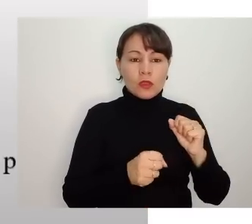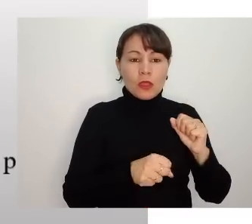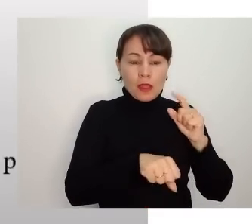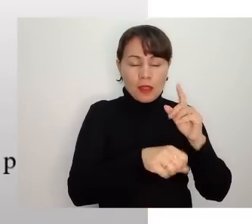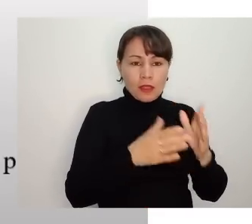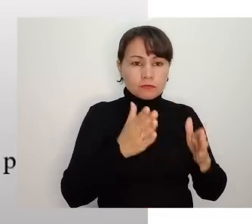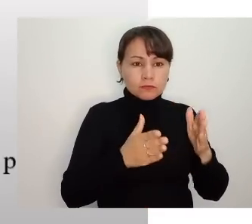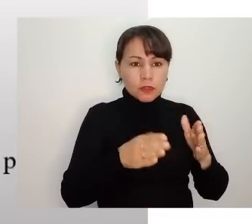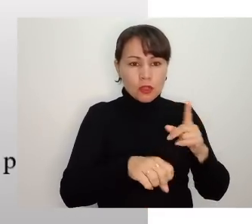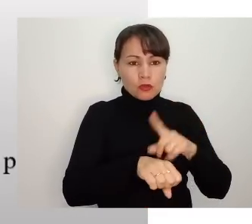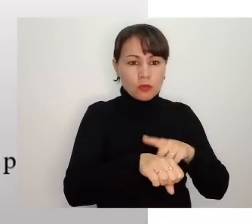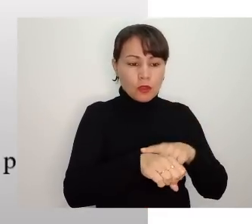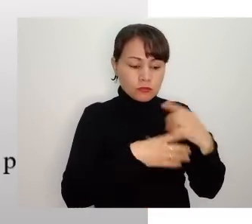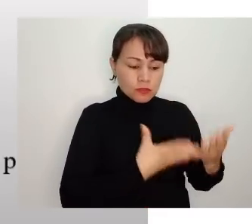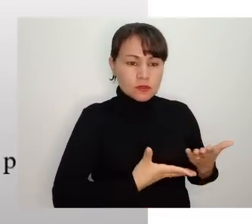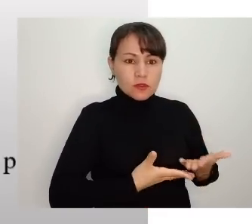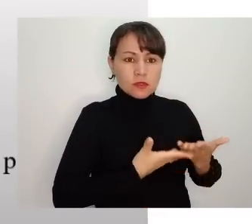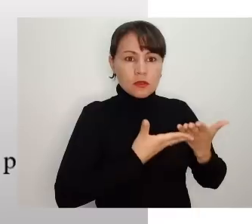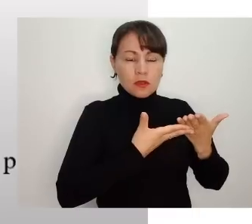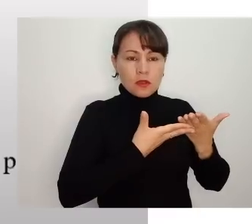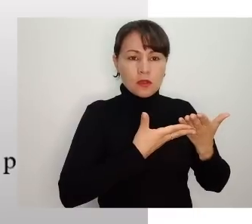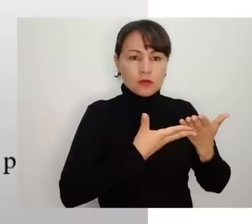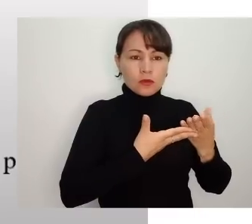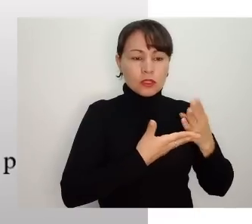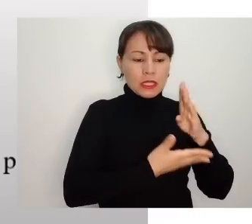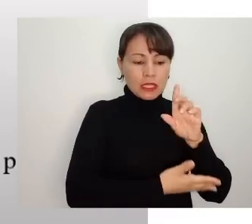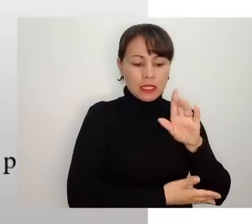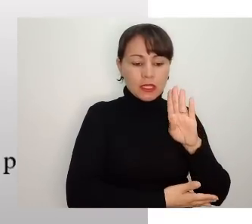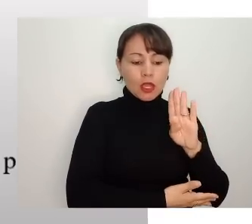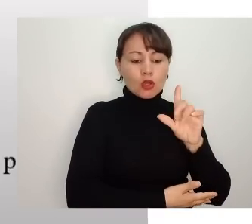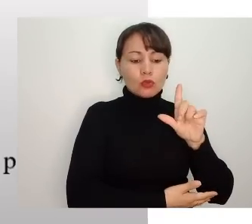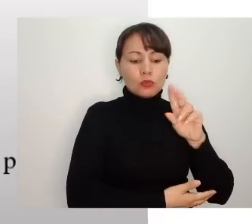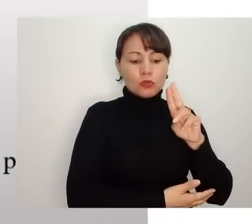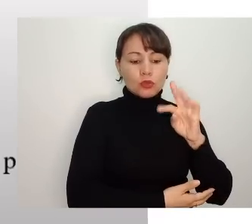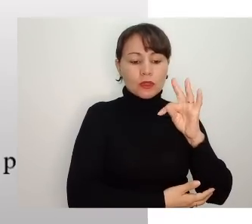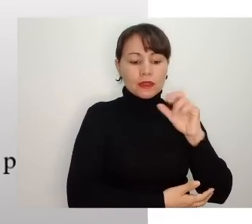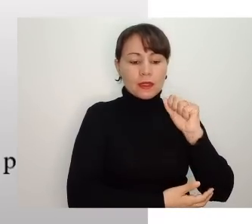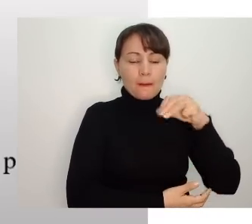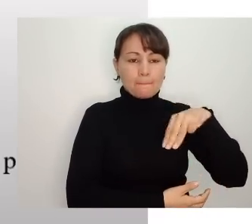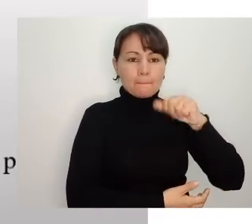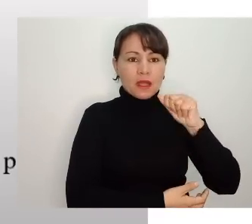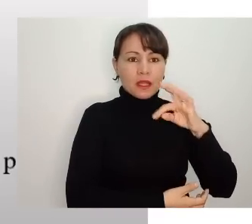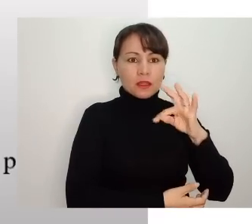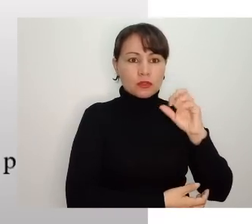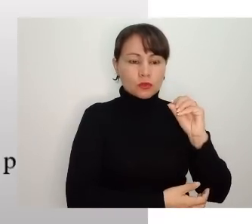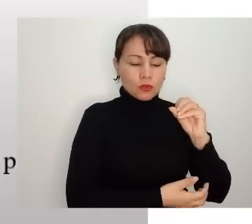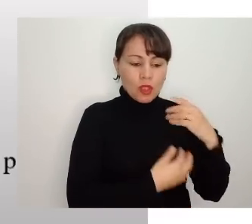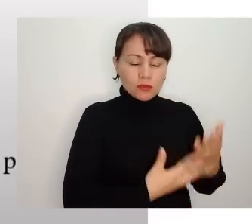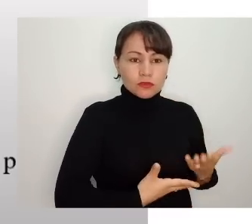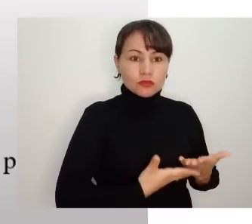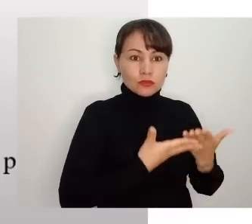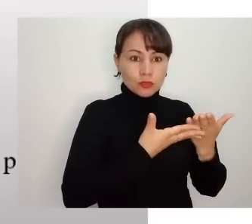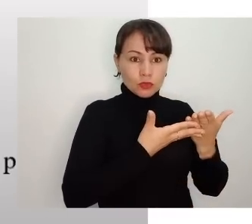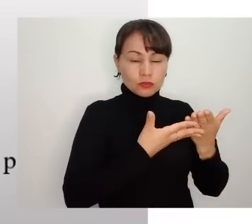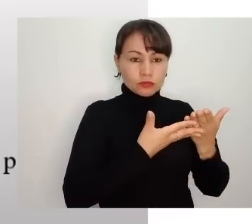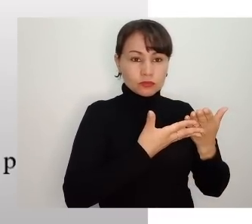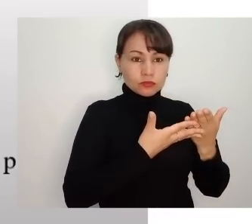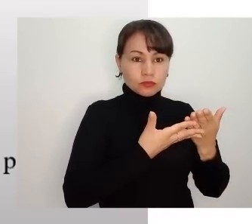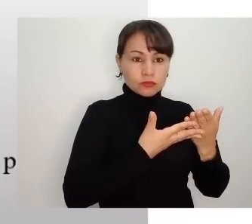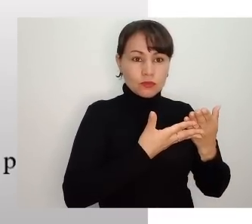através de uma sinapse excitatória, que é o glutamato, elas estimulam as células de